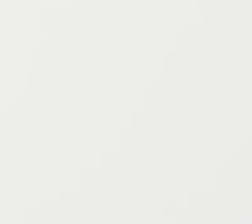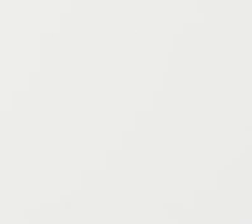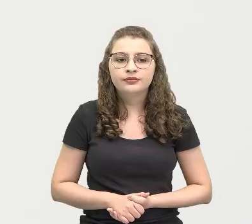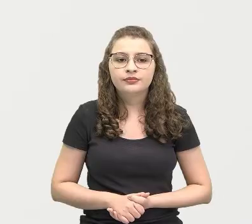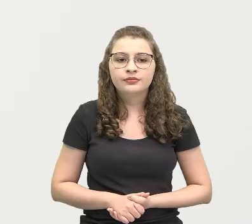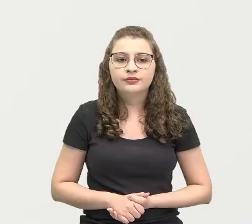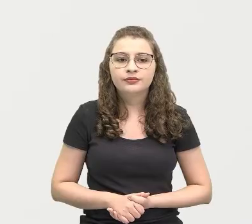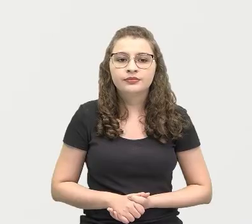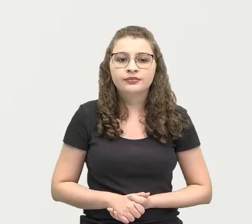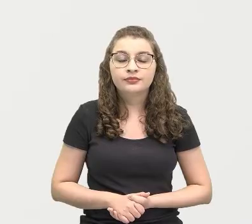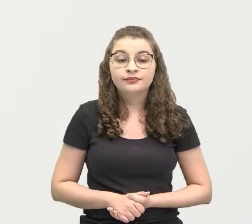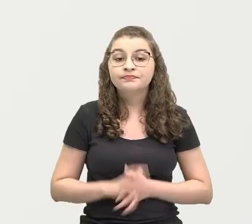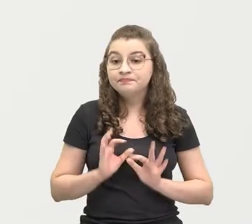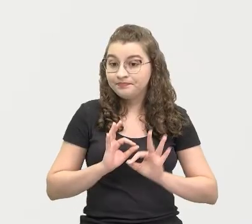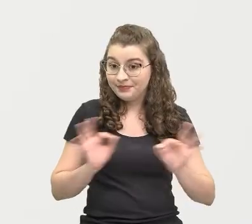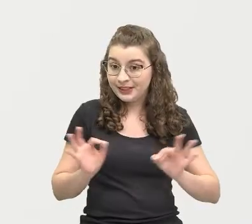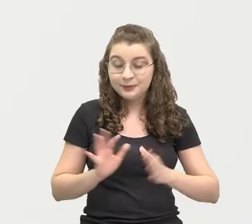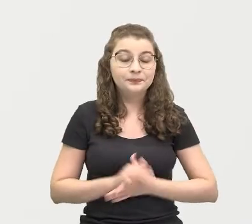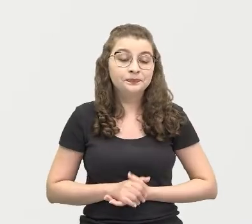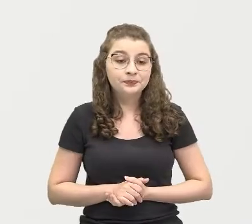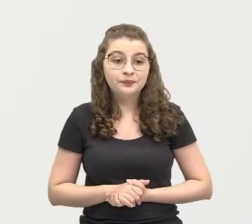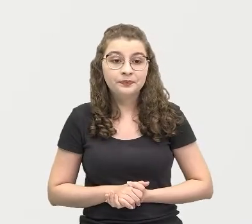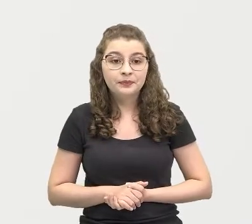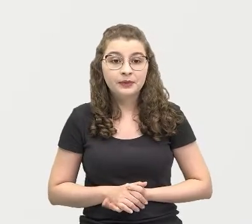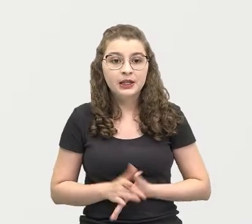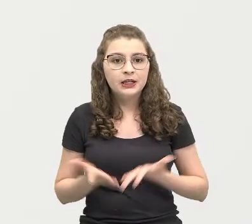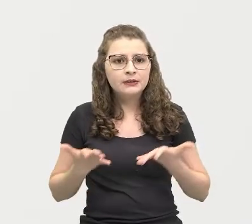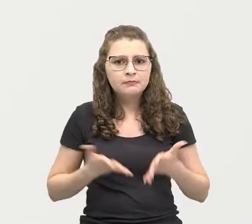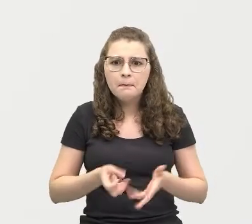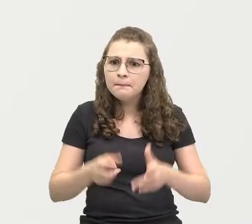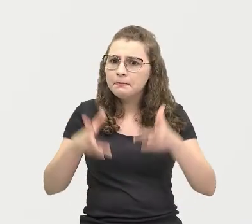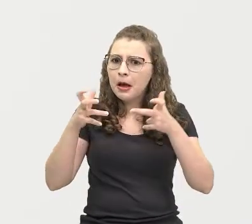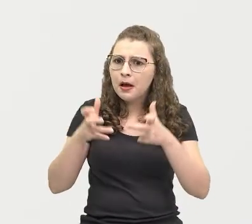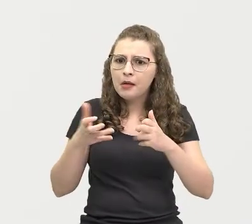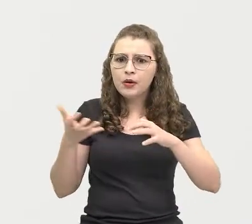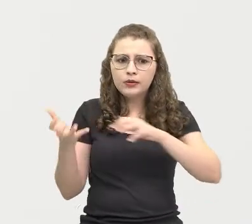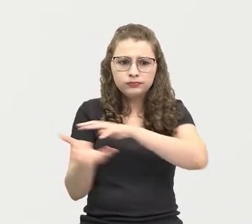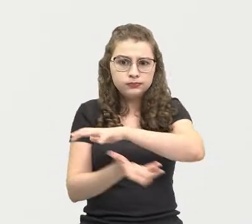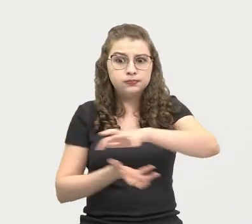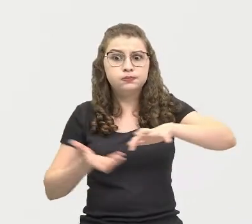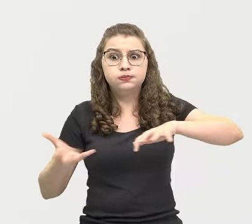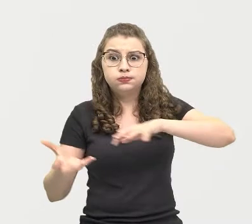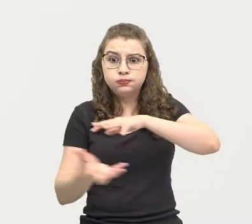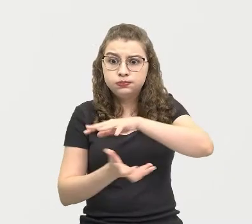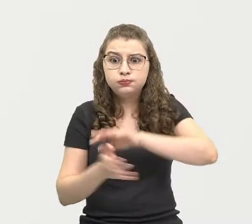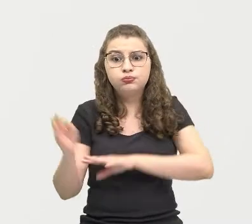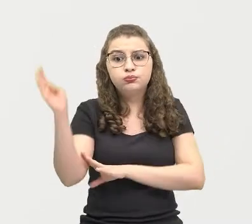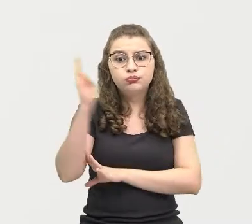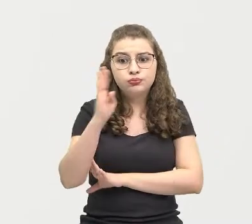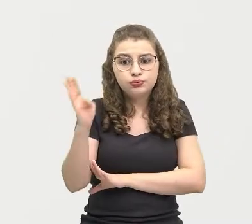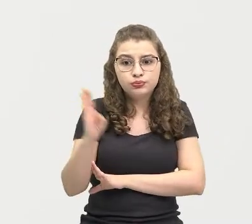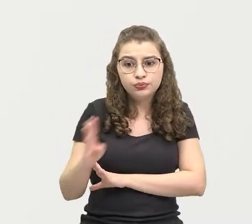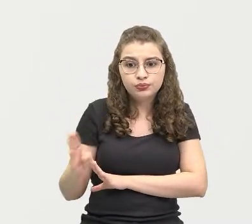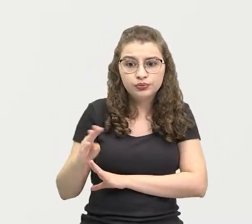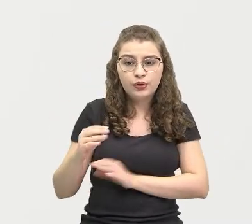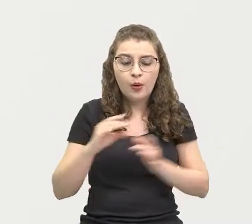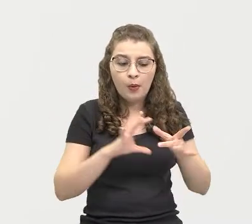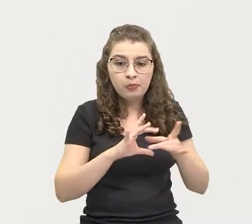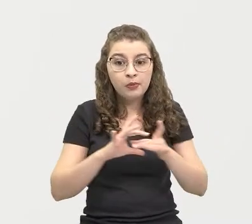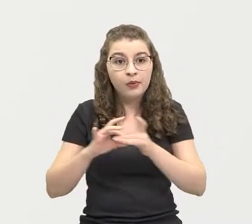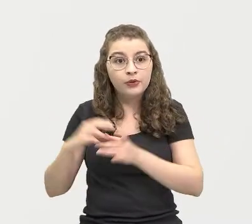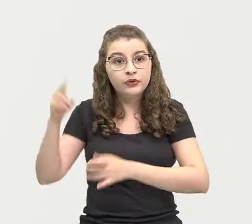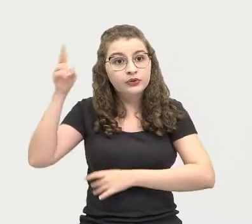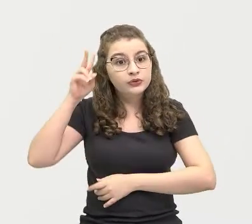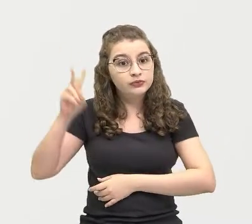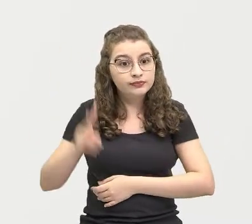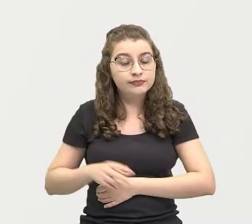modernismo. Muito bem, então, né? Grandes situações ocorrendo, efervescência no contexto histórico.